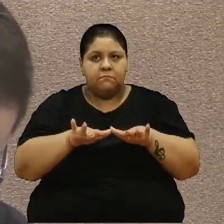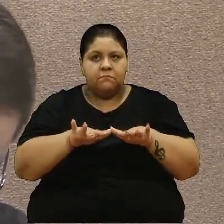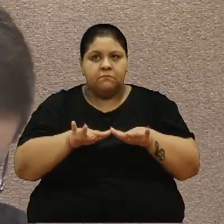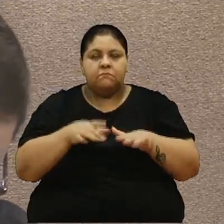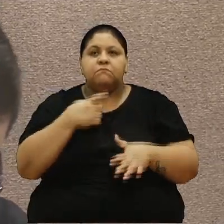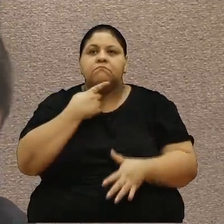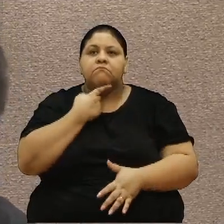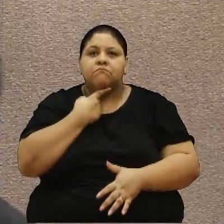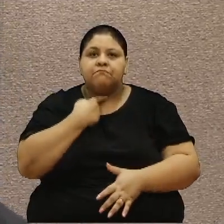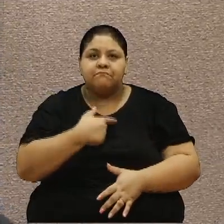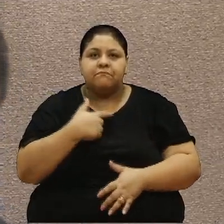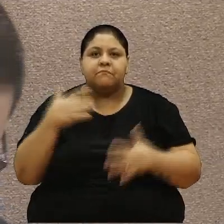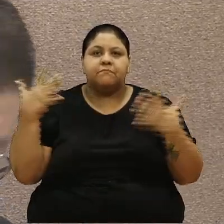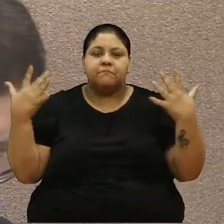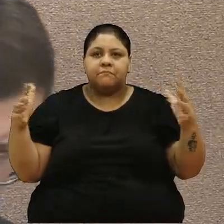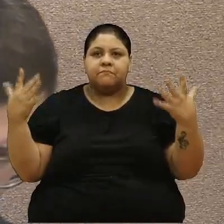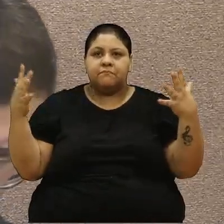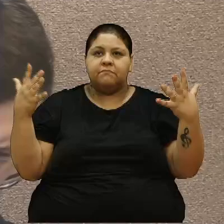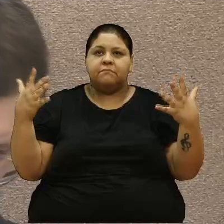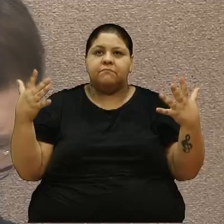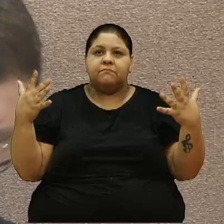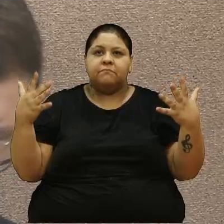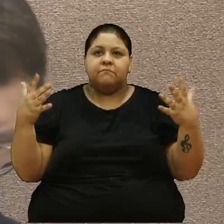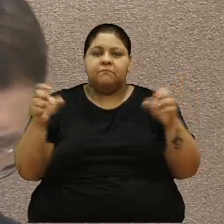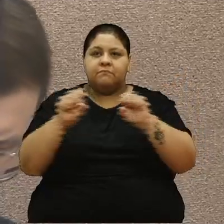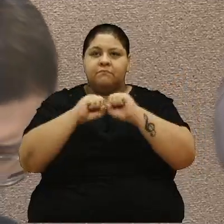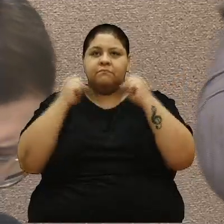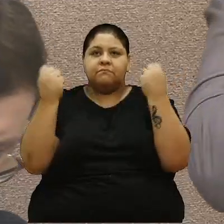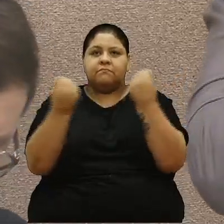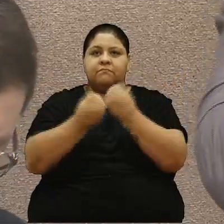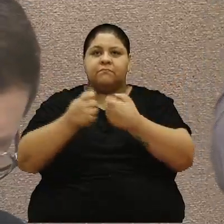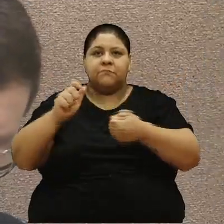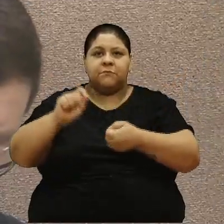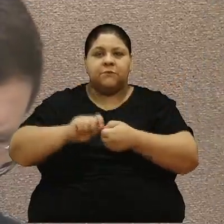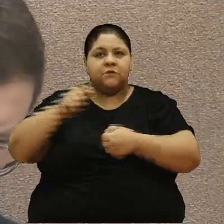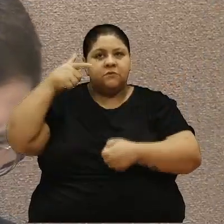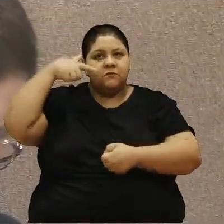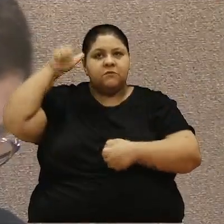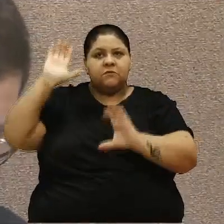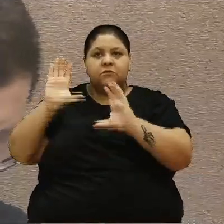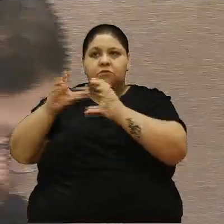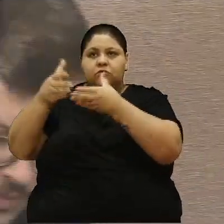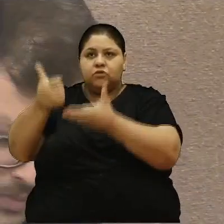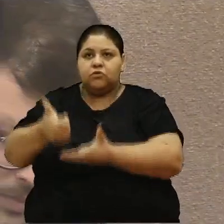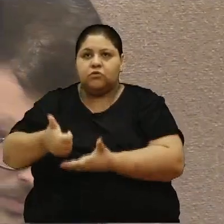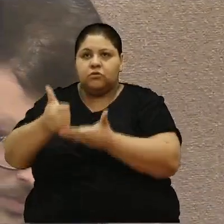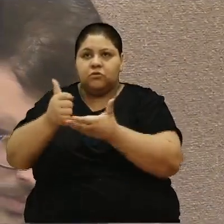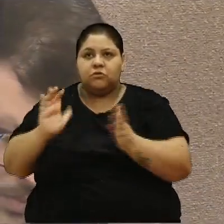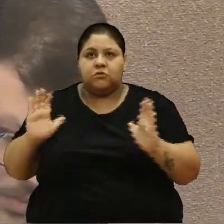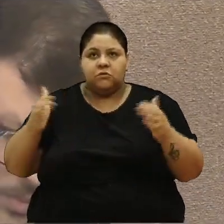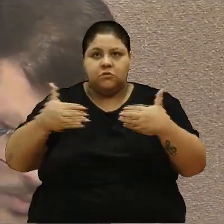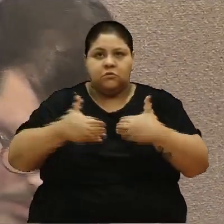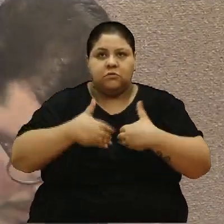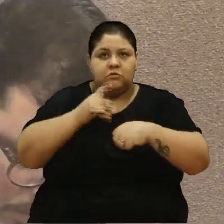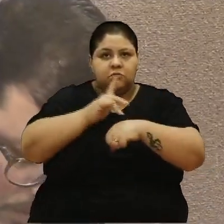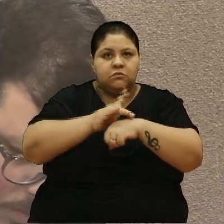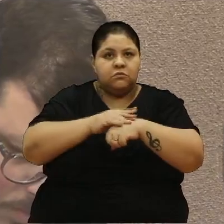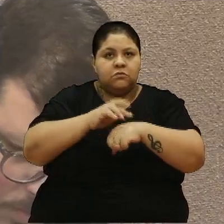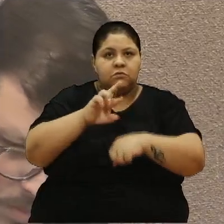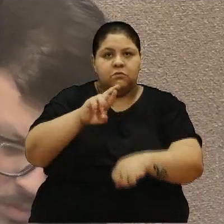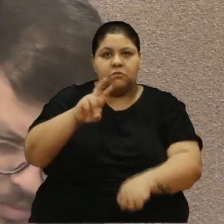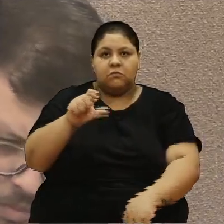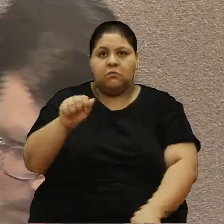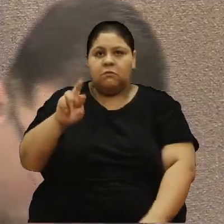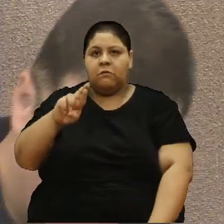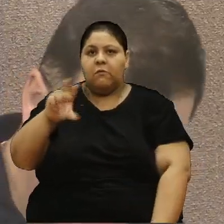gostaria de fazer um voto de congratulações pelo seminário realizado ontem da Frente Parlamentar do Autismo e Doenças Raras. Ontem nós tivemos o seminário